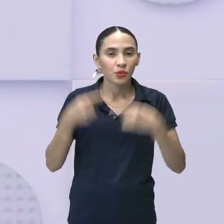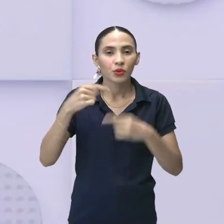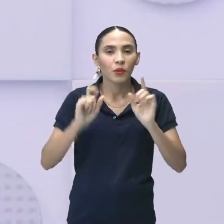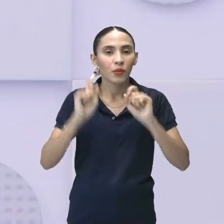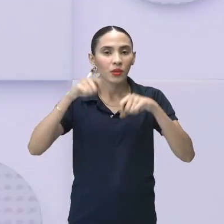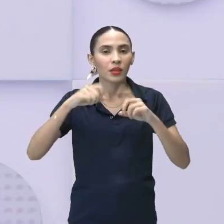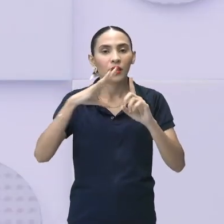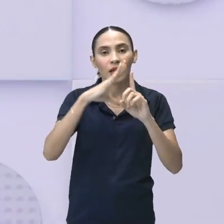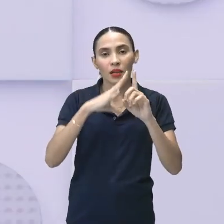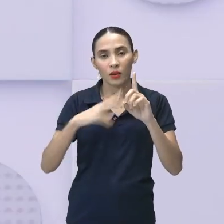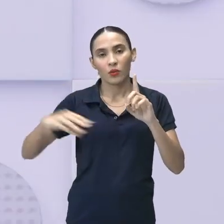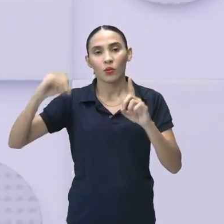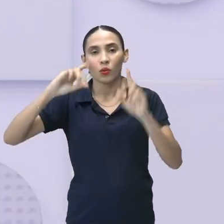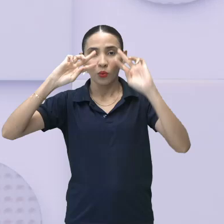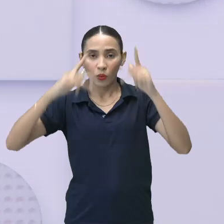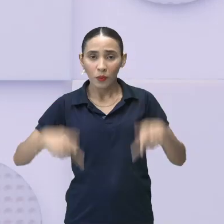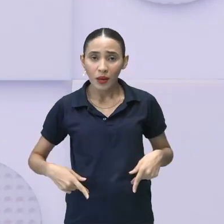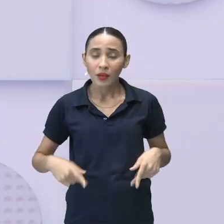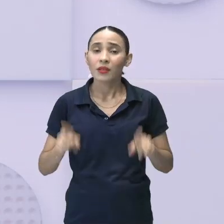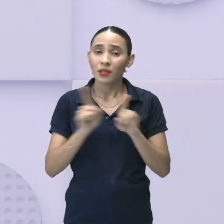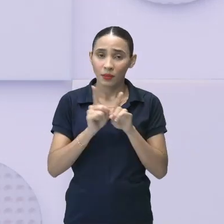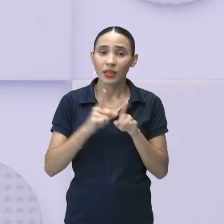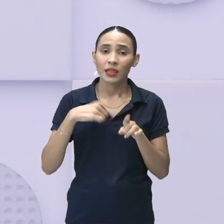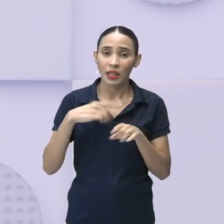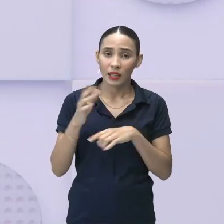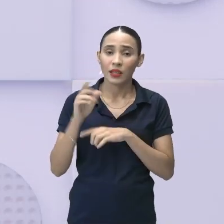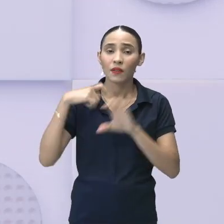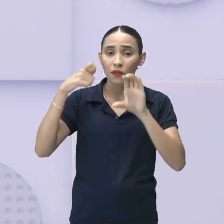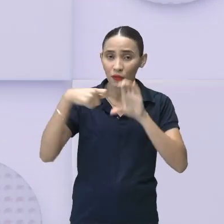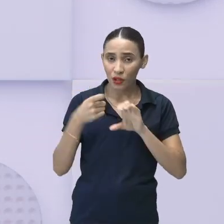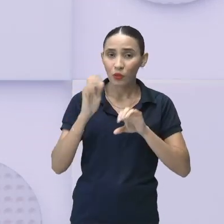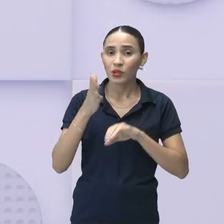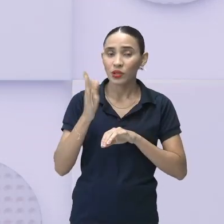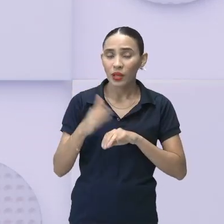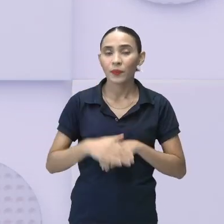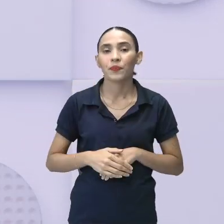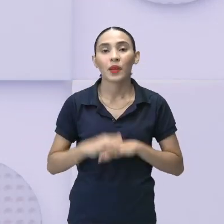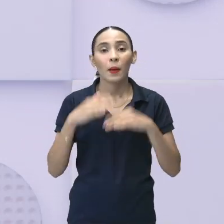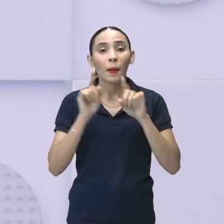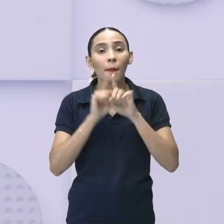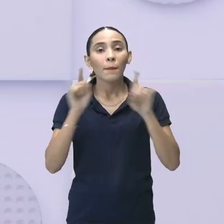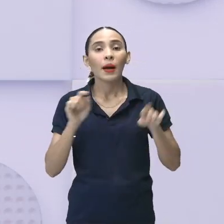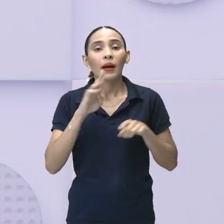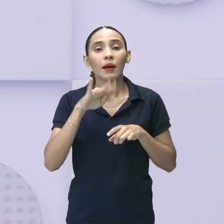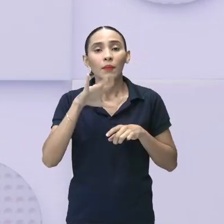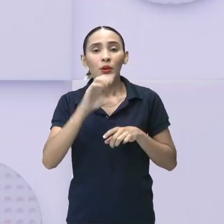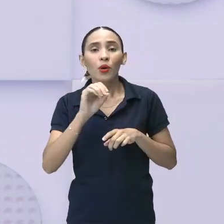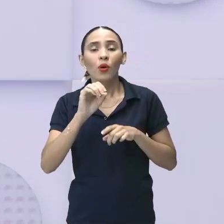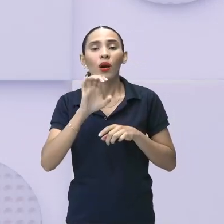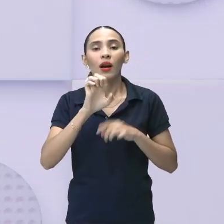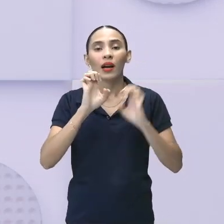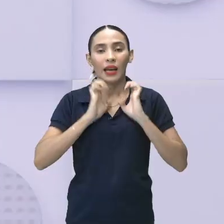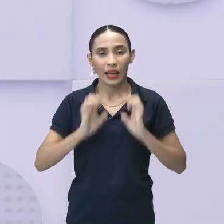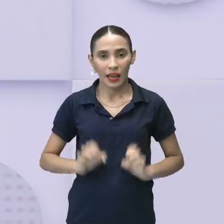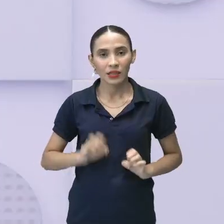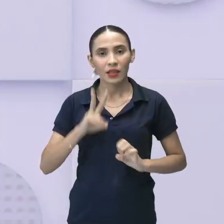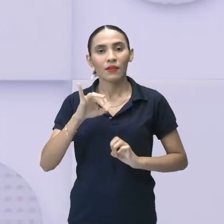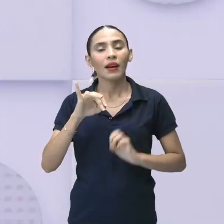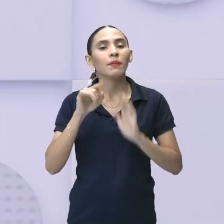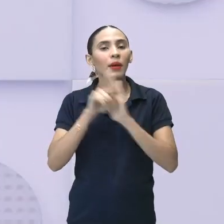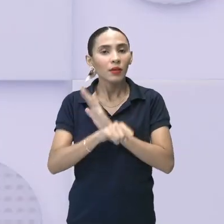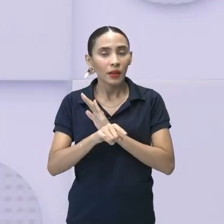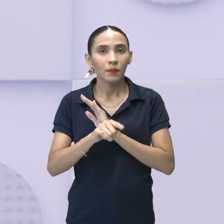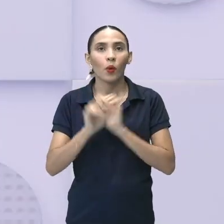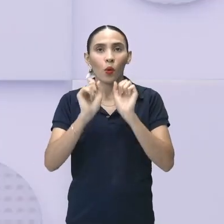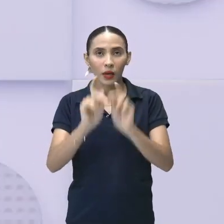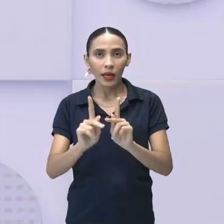coisa, mas é certo fazer tal coisa em nome dessa tecnologia? É certo abdicar, atentar contra a